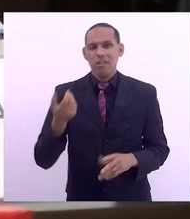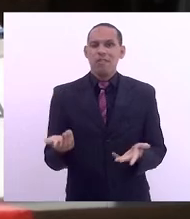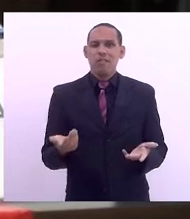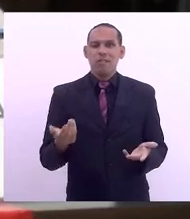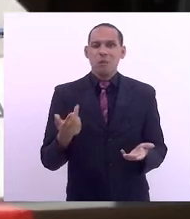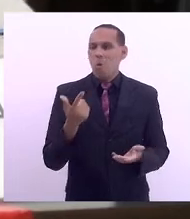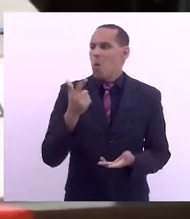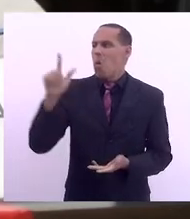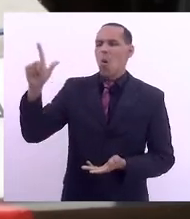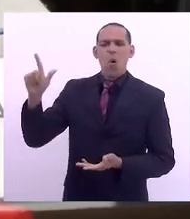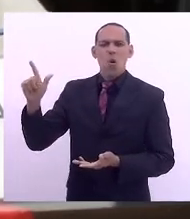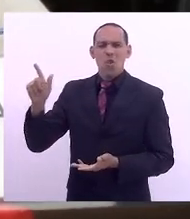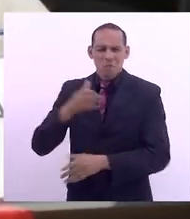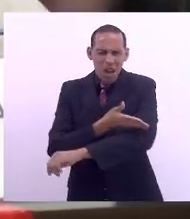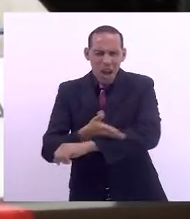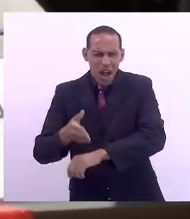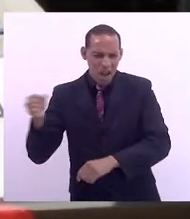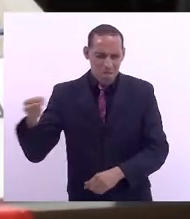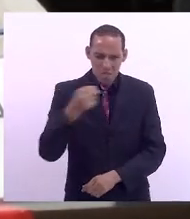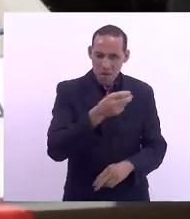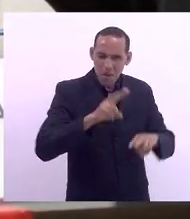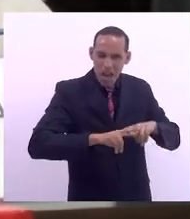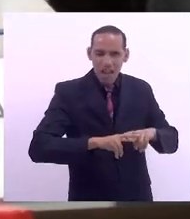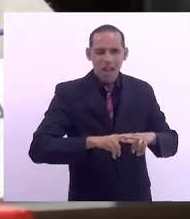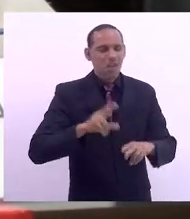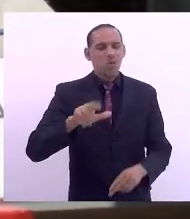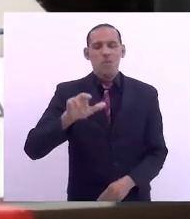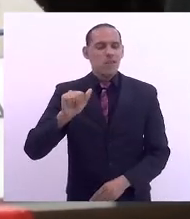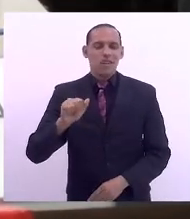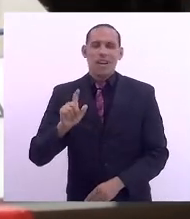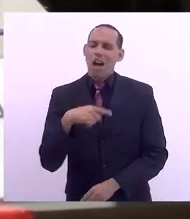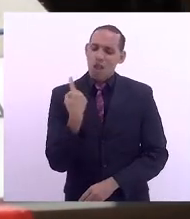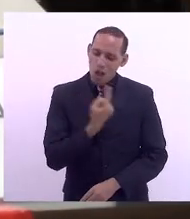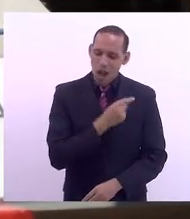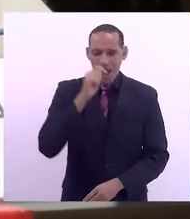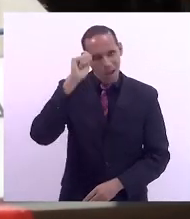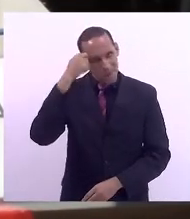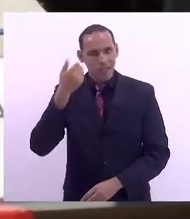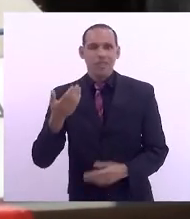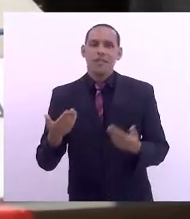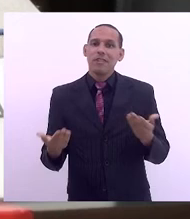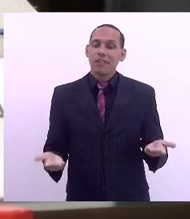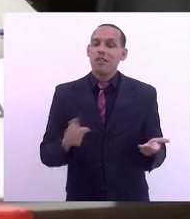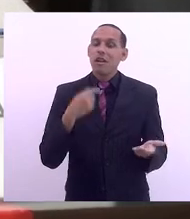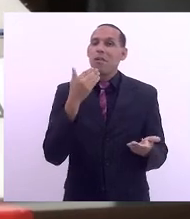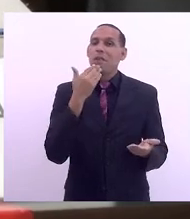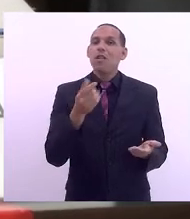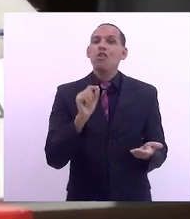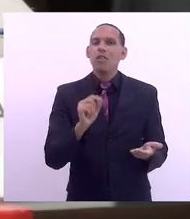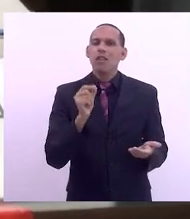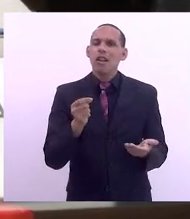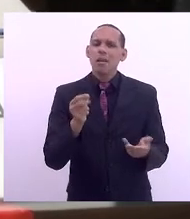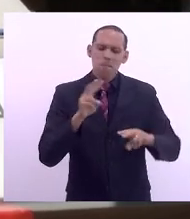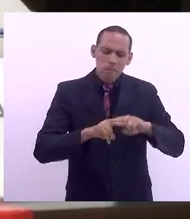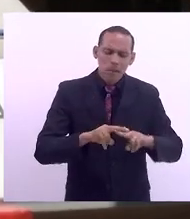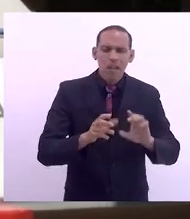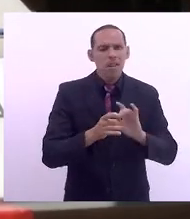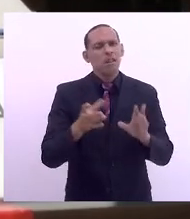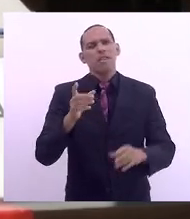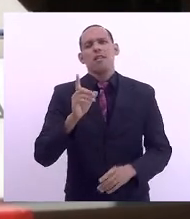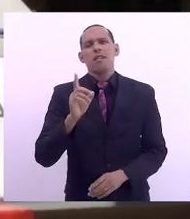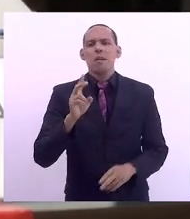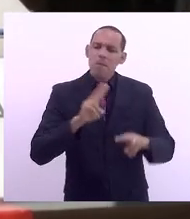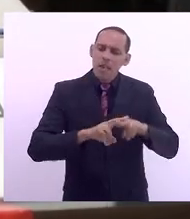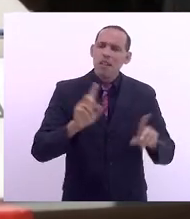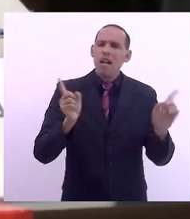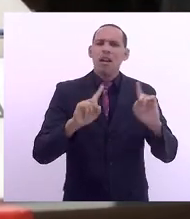Nunca é para o outro, nunca é para o branco, vamos combinar. É sempre para nós. Então, é por isso que a gente pede a não prisão.